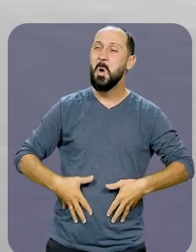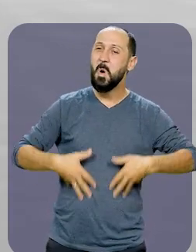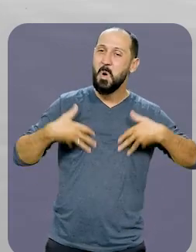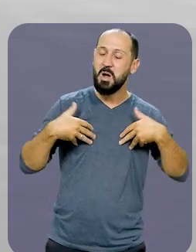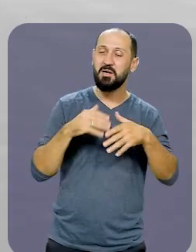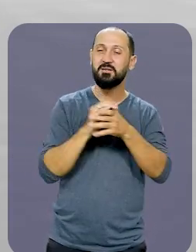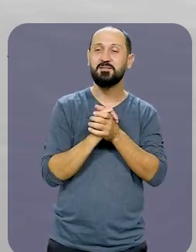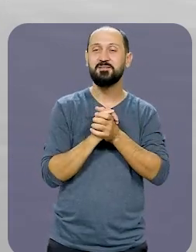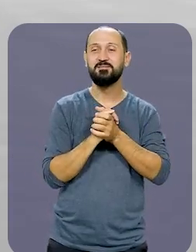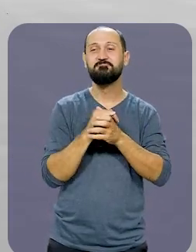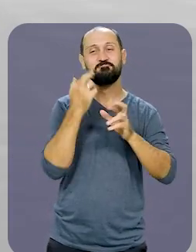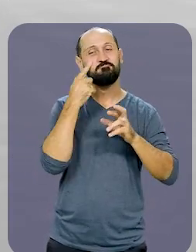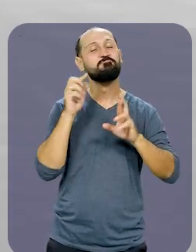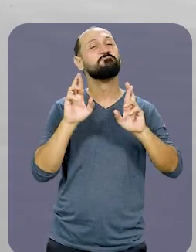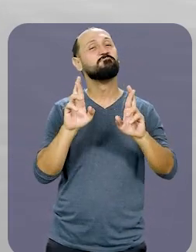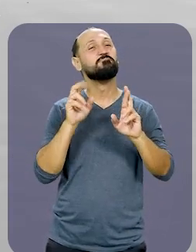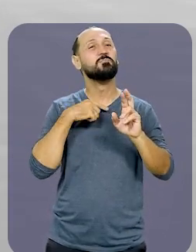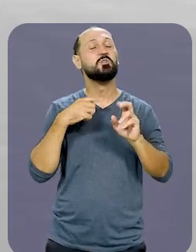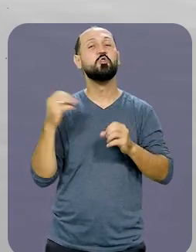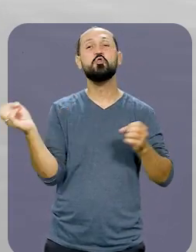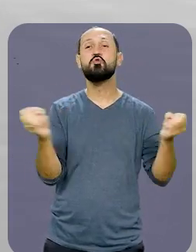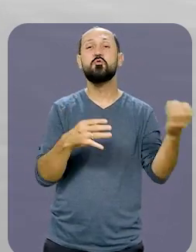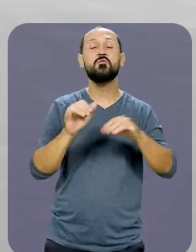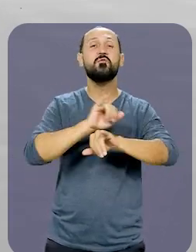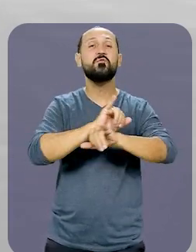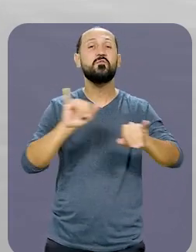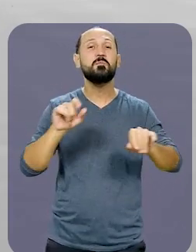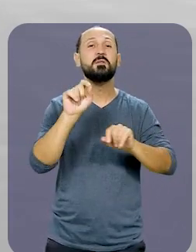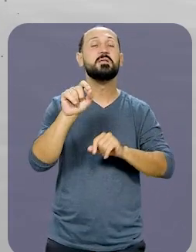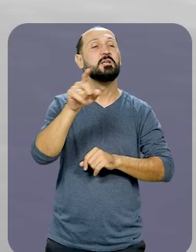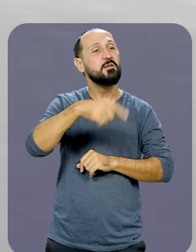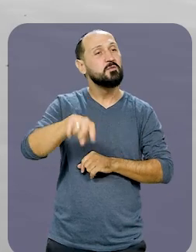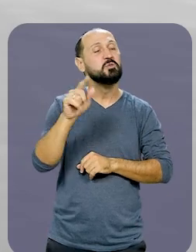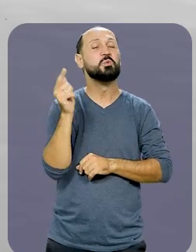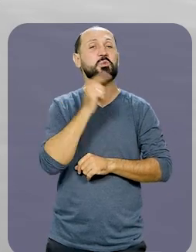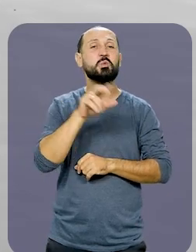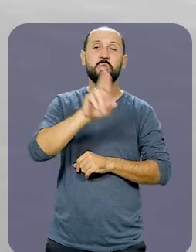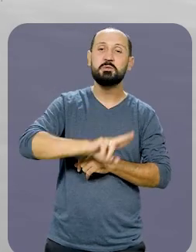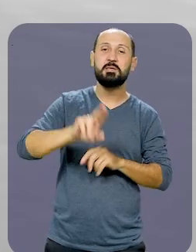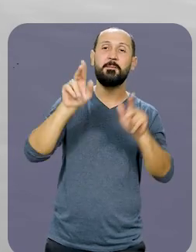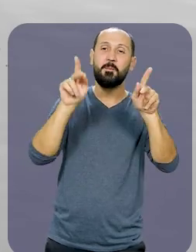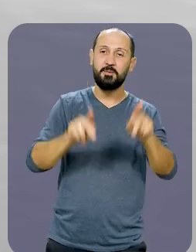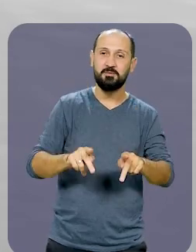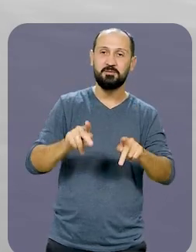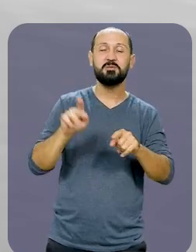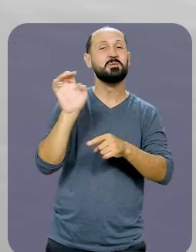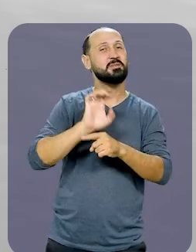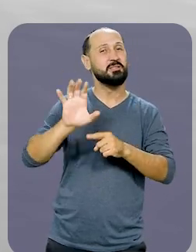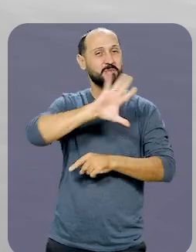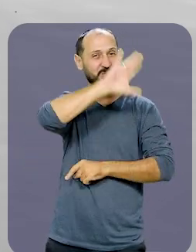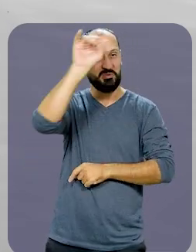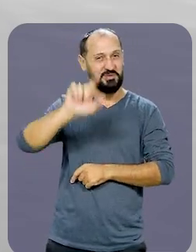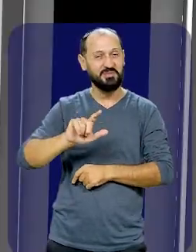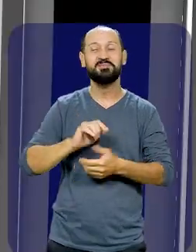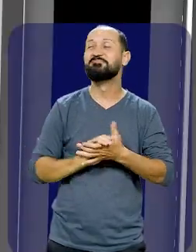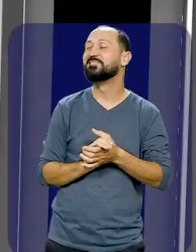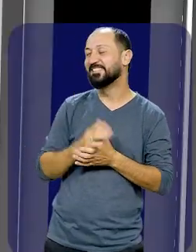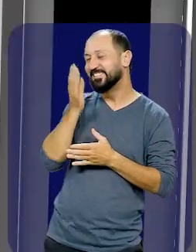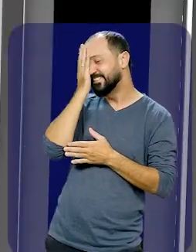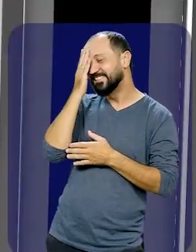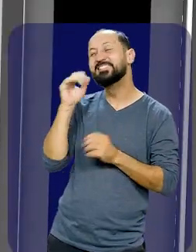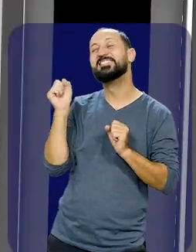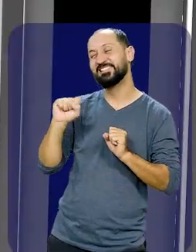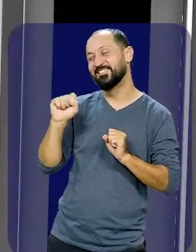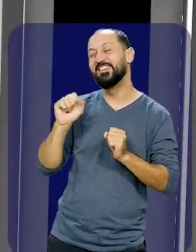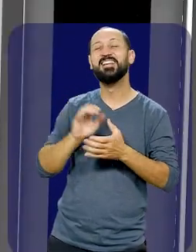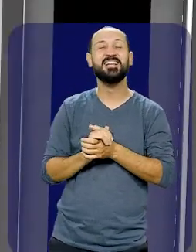honrado e espero poder trazer novidades, informações de utilidade para a população do nosso Mato Grosso do Sul. Eu tenho certeza